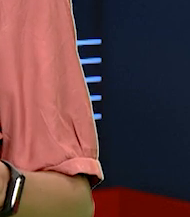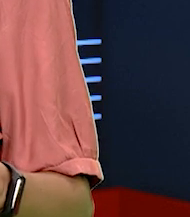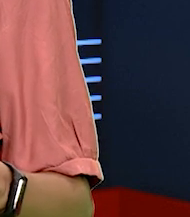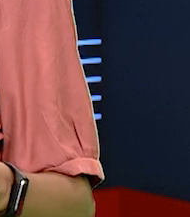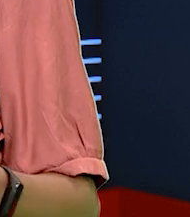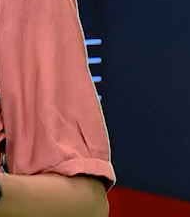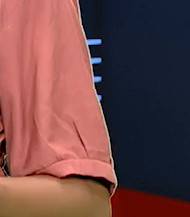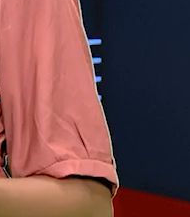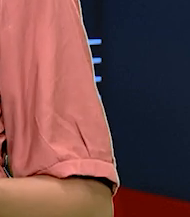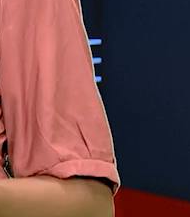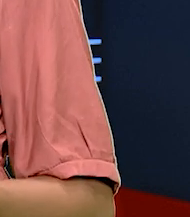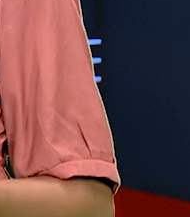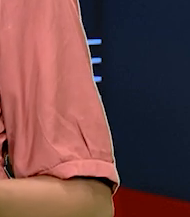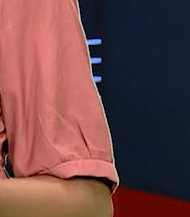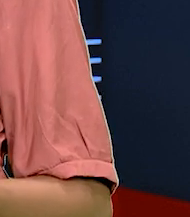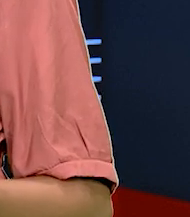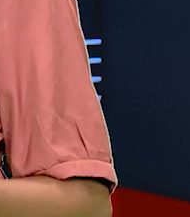como intervém em público.